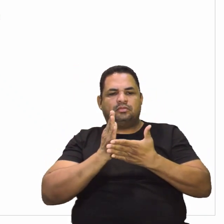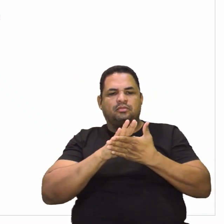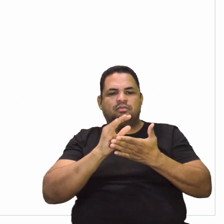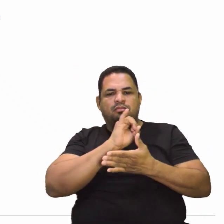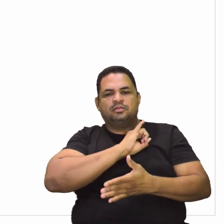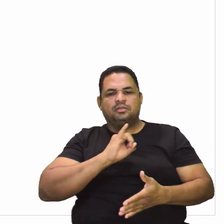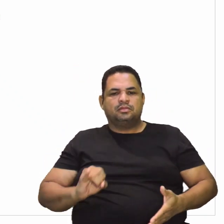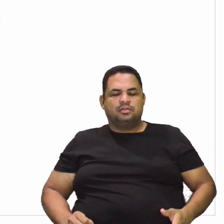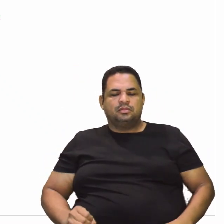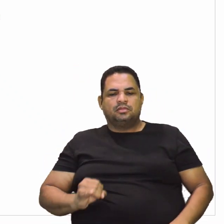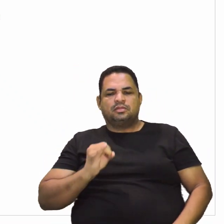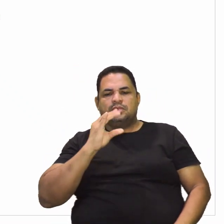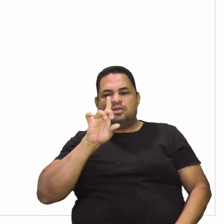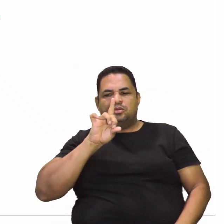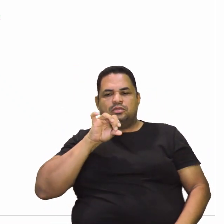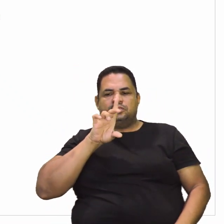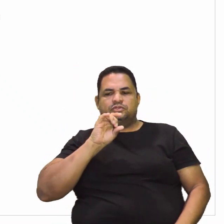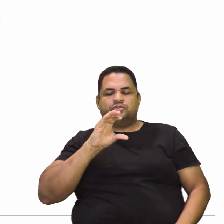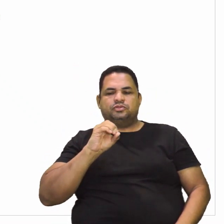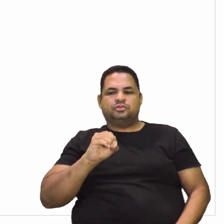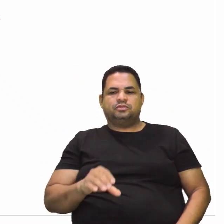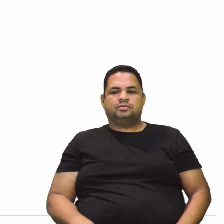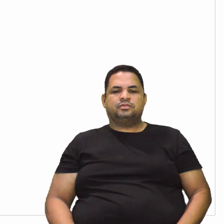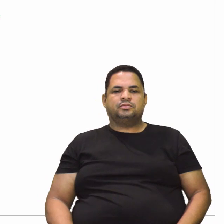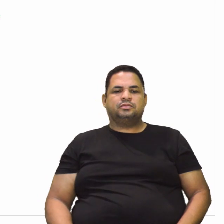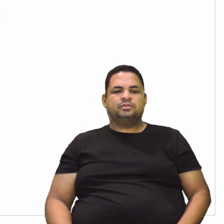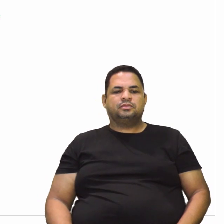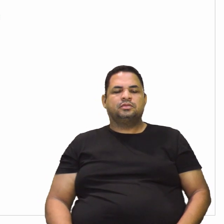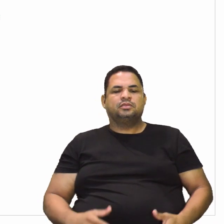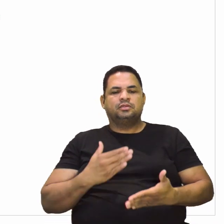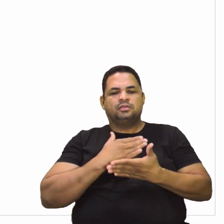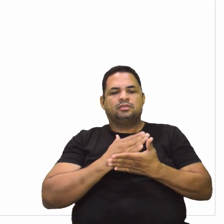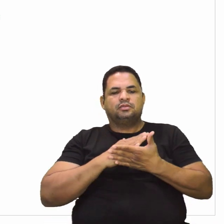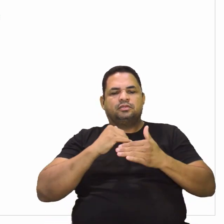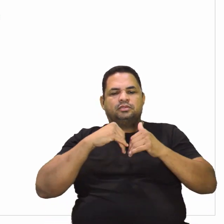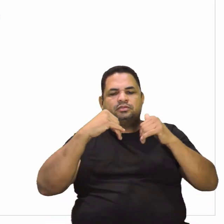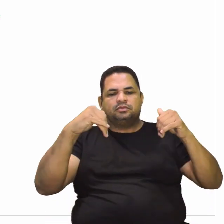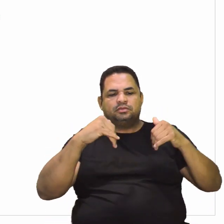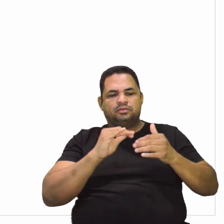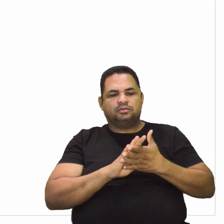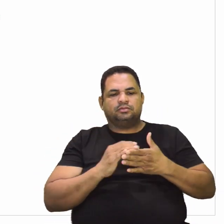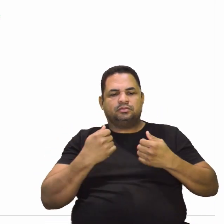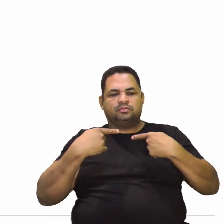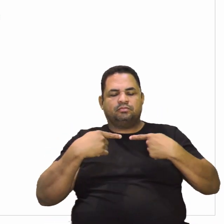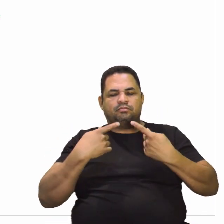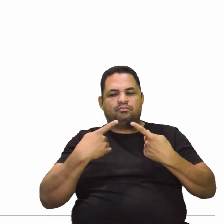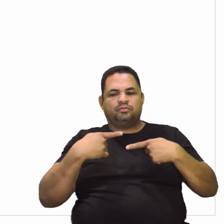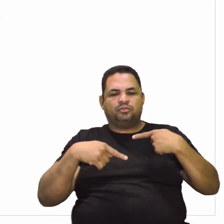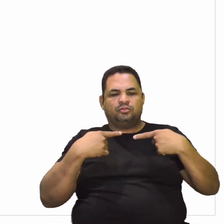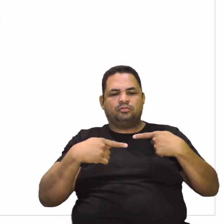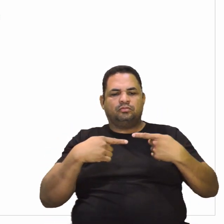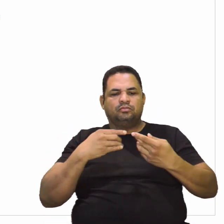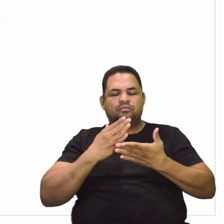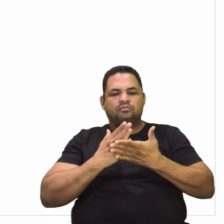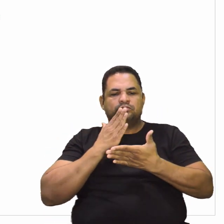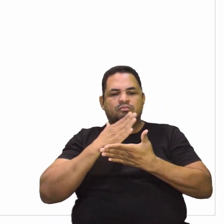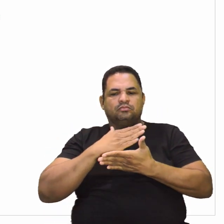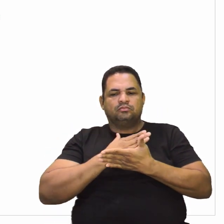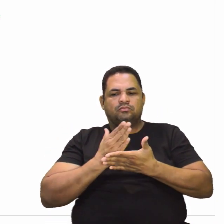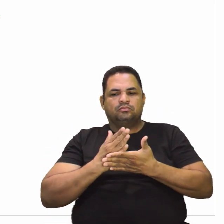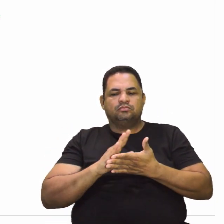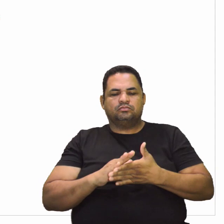Império Carolíngio. O Império foi desmembrado em consequência do poder político que se